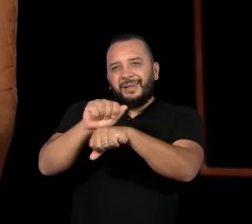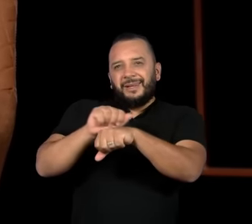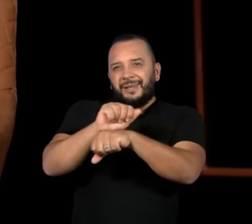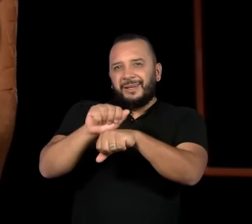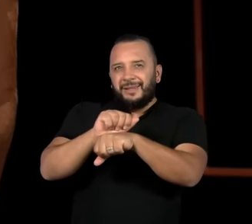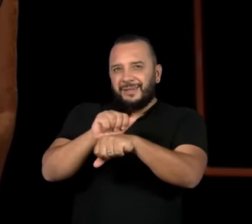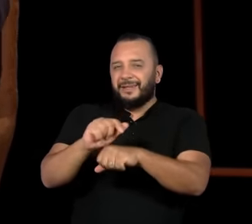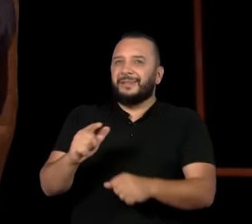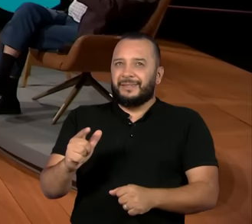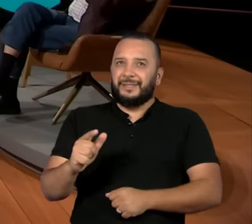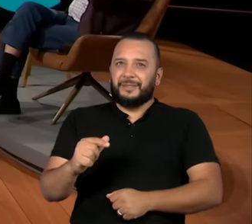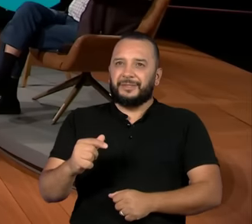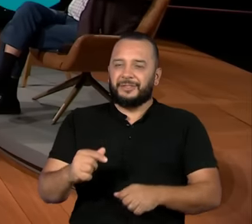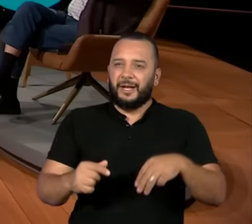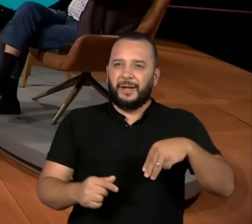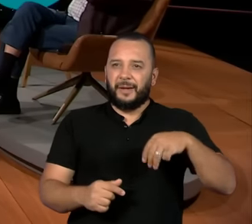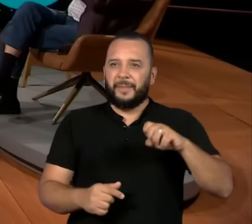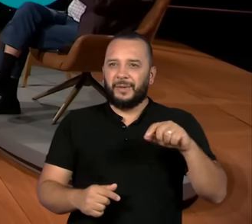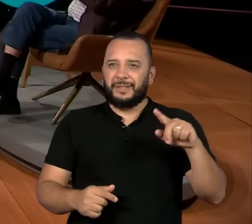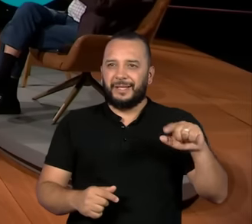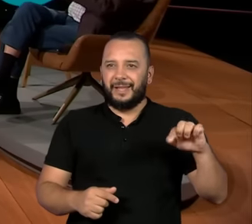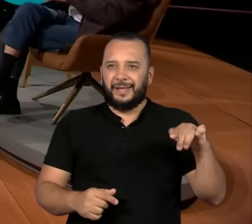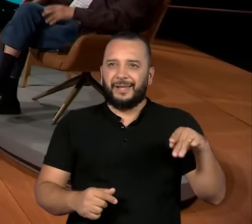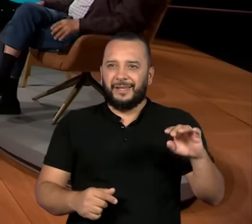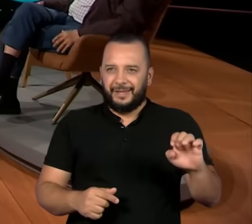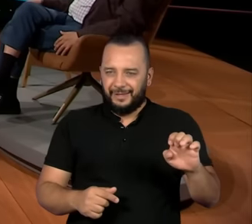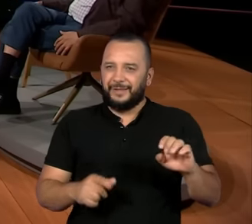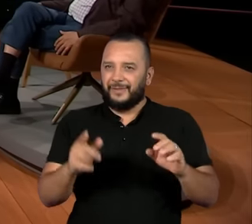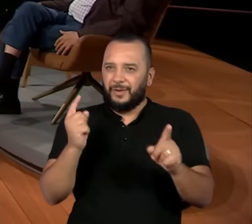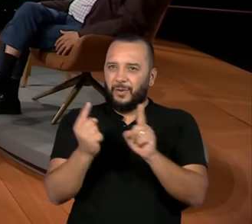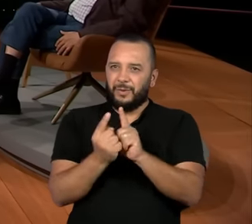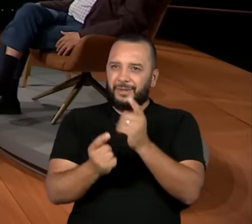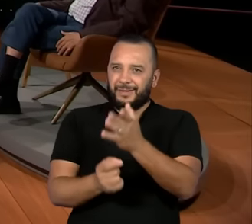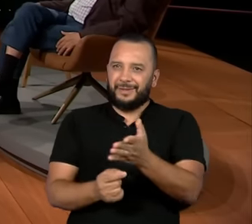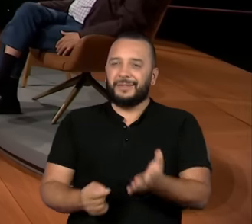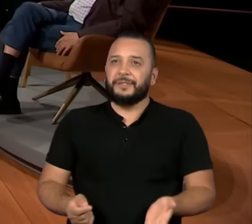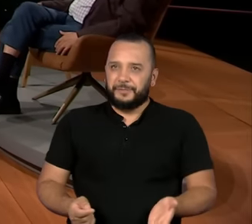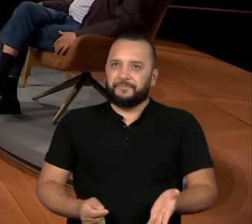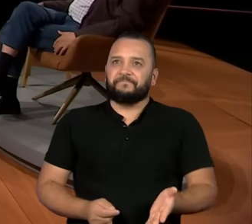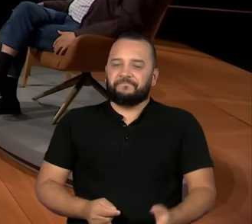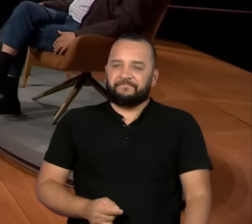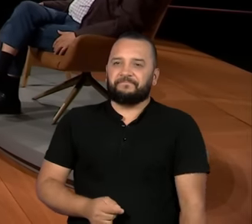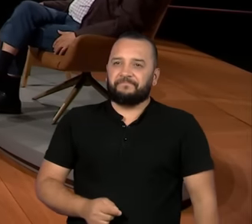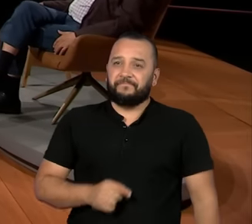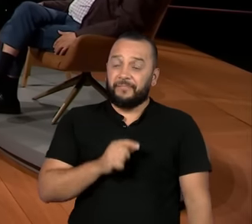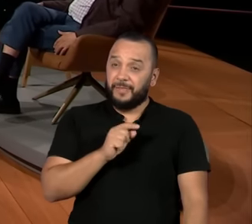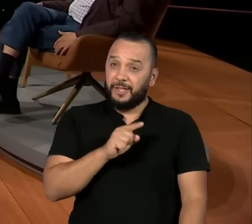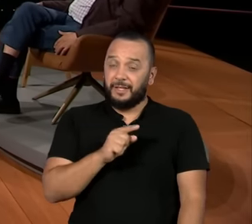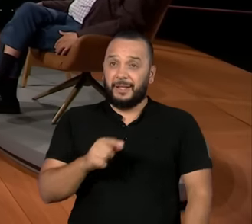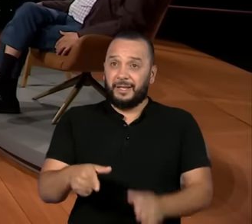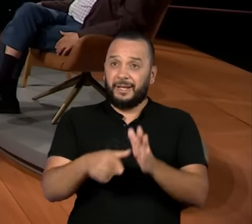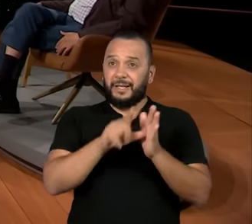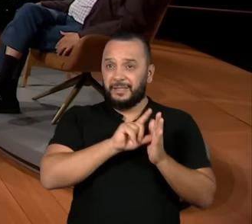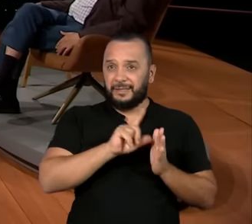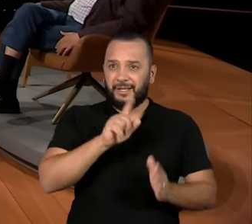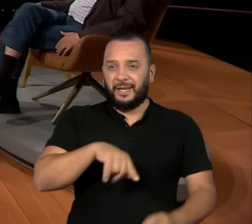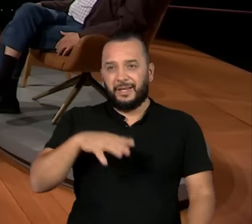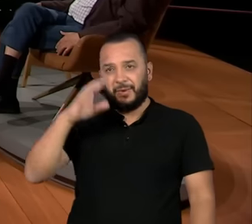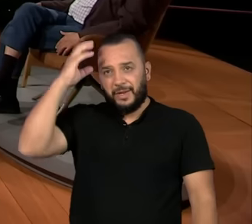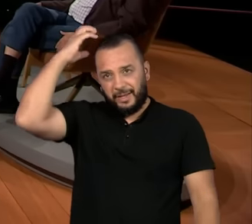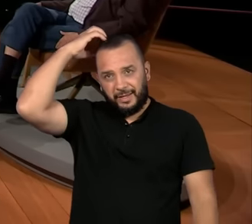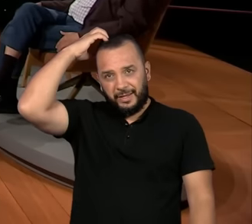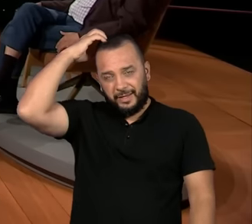aquela situação, o Melquisedeque vai de encontro a ele. Né? O Melquisedeque foi, anteriormente, o rei